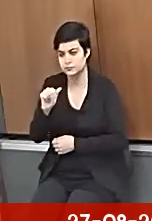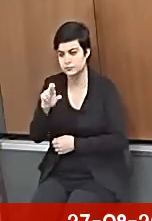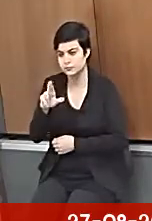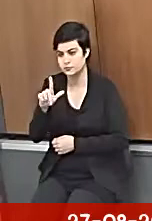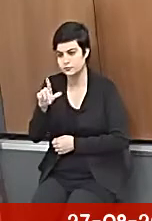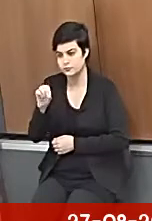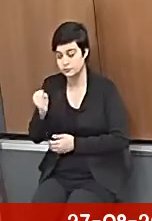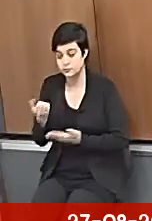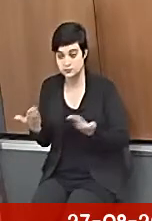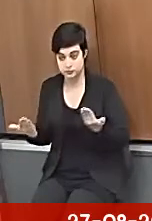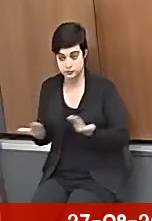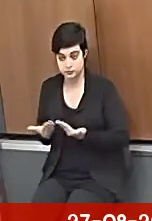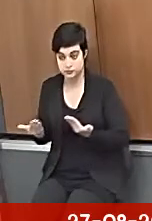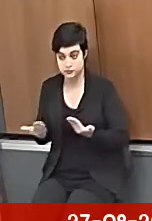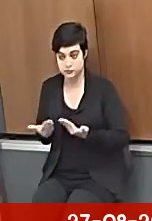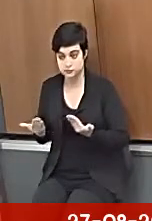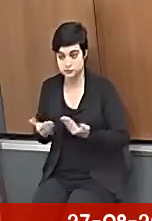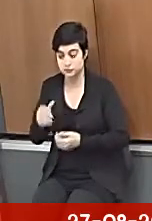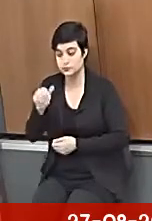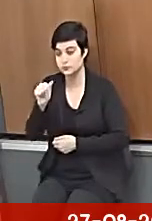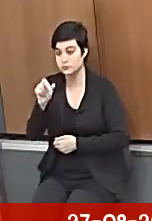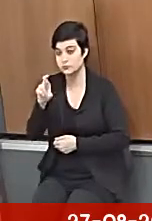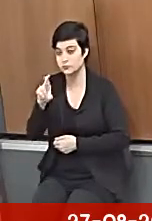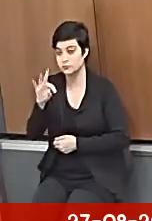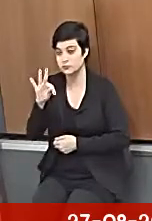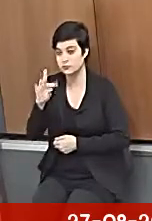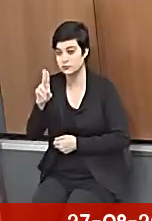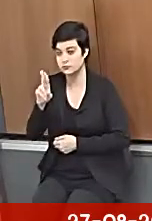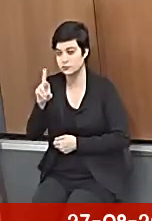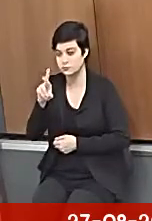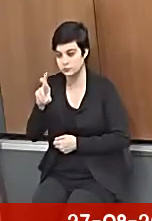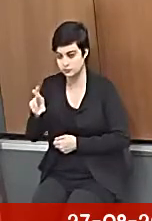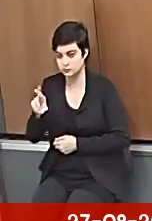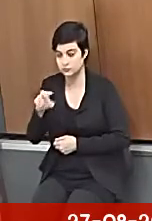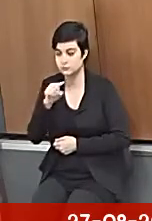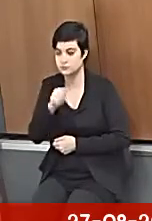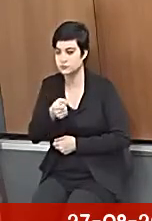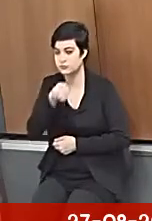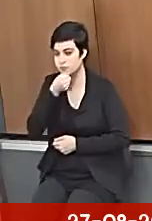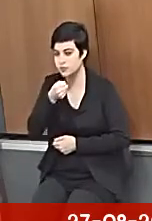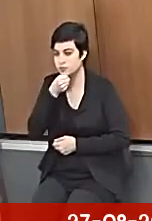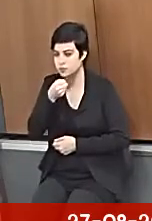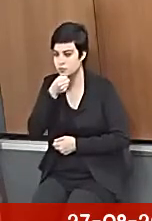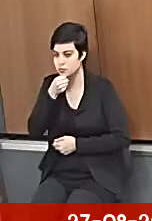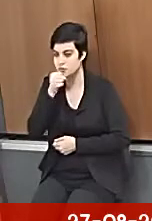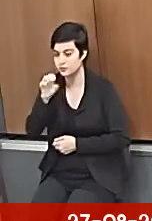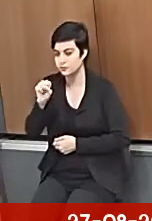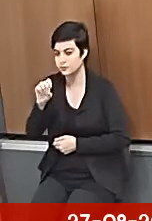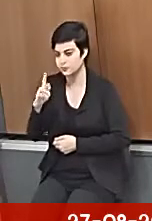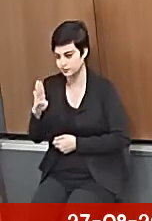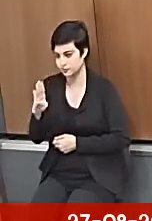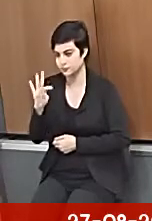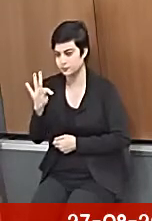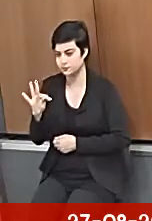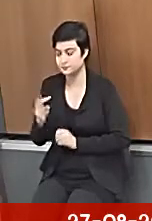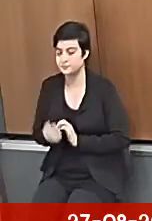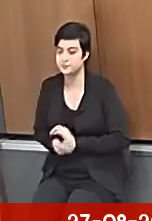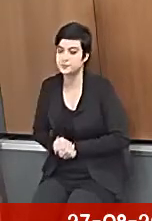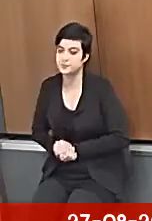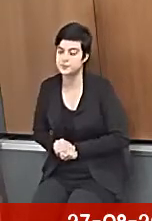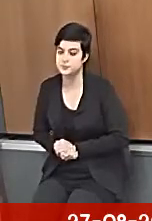passará então a palavra para o artur rodrigues vibrante e comentarista esportivo boa tarde deputados